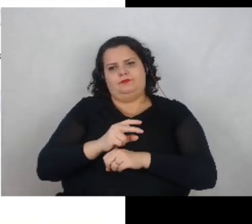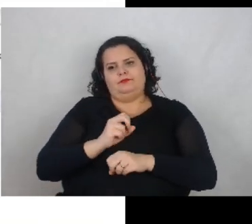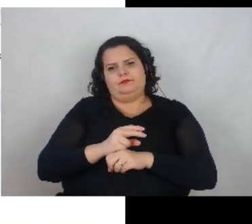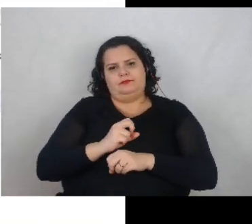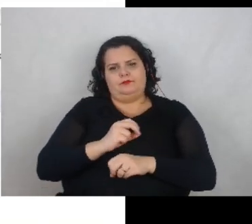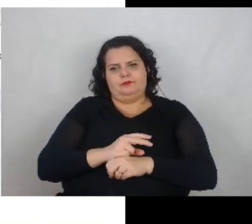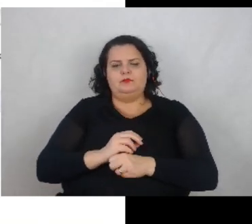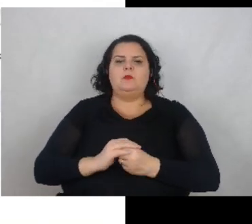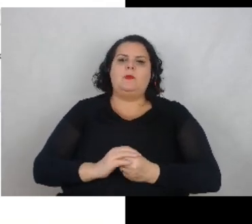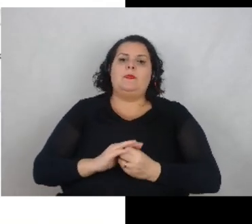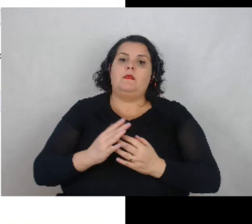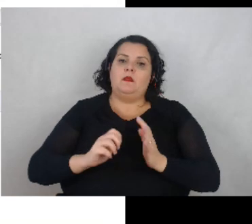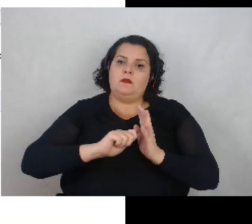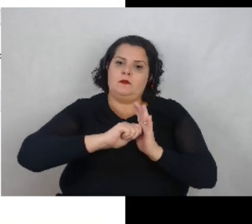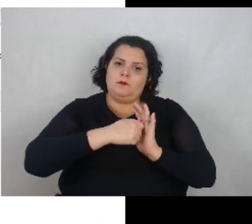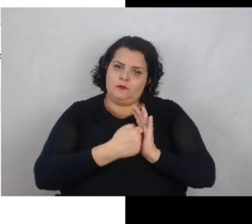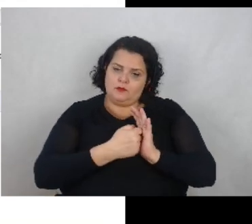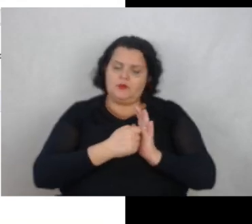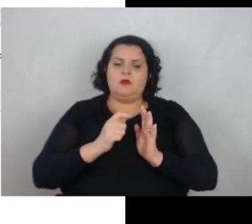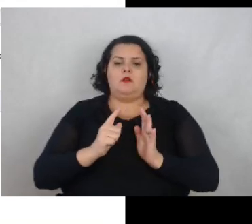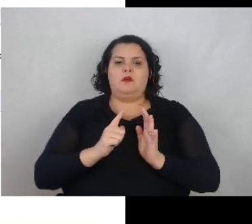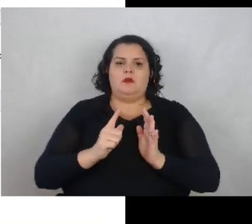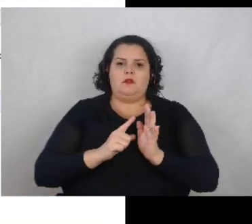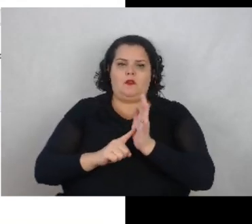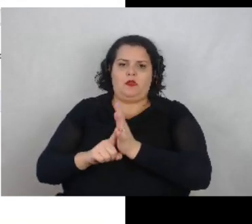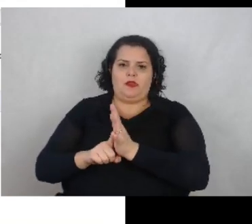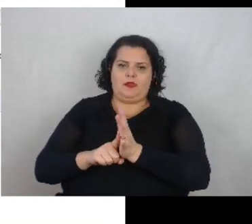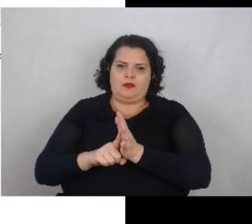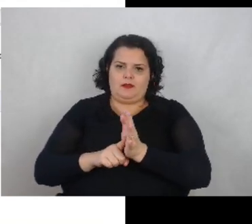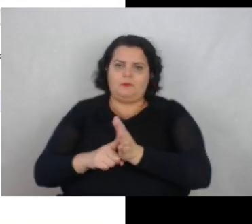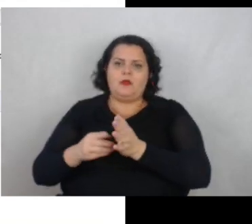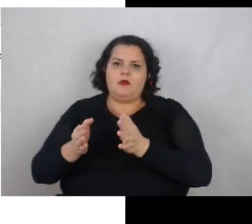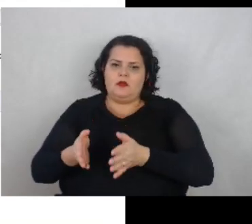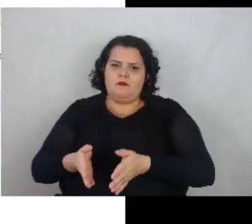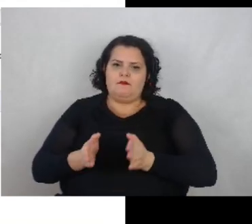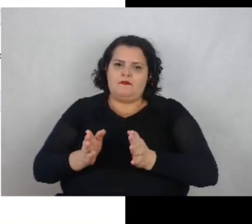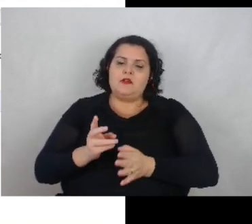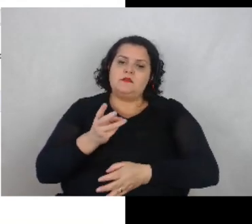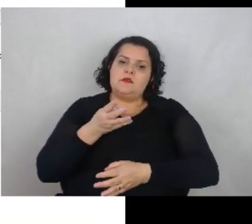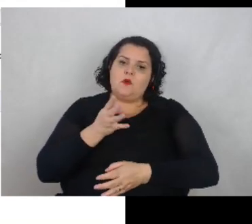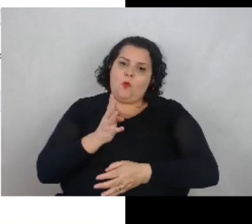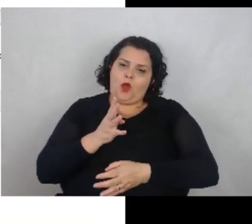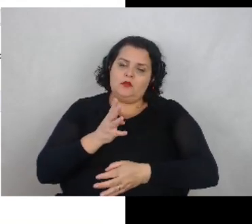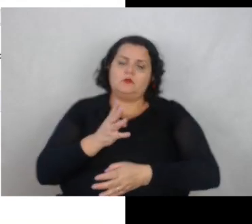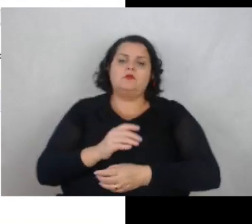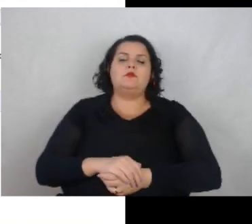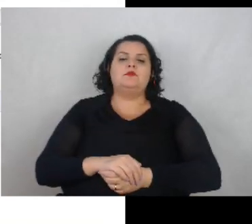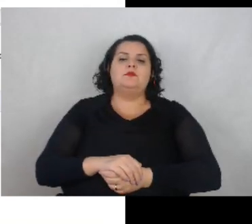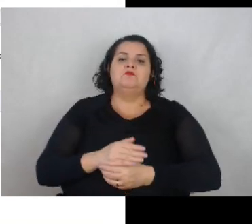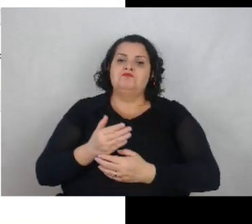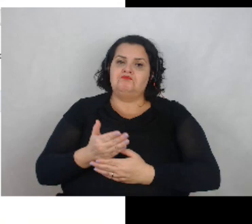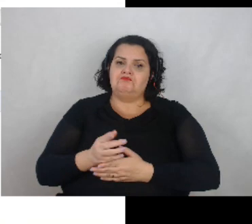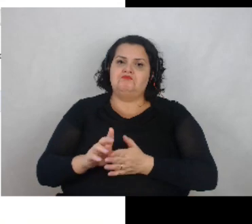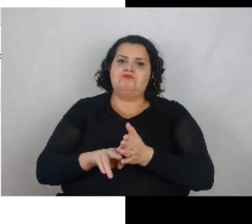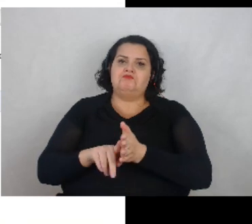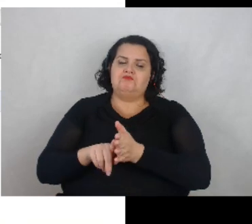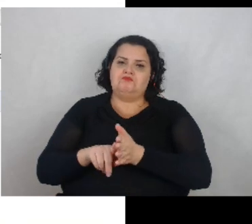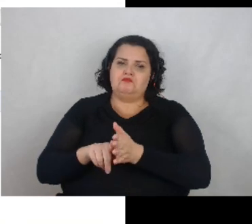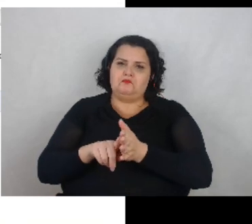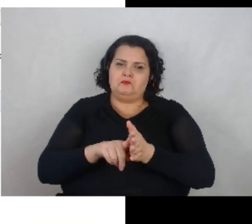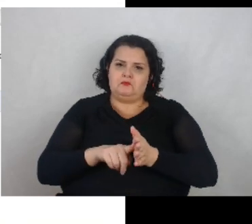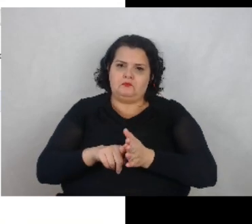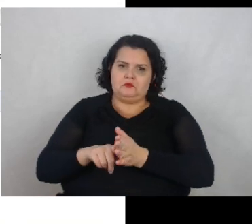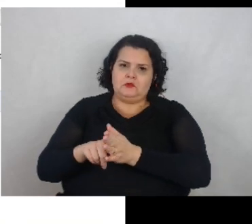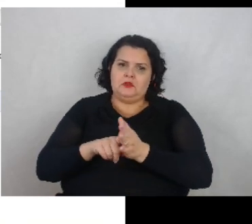NADP, está em fase 4 para o tratamento da Covid-19, hoje em estudo em andamento pelo NIH,